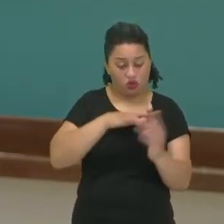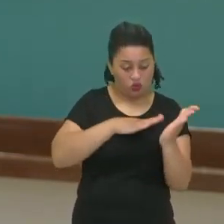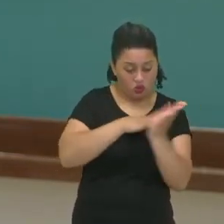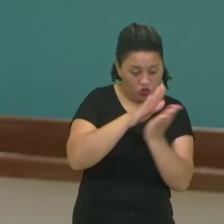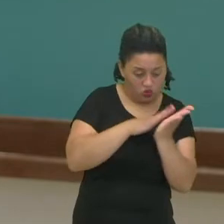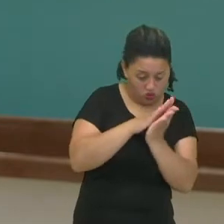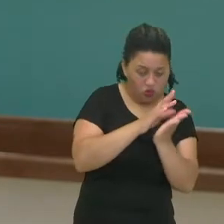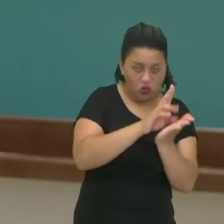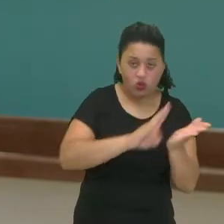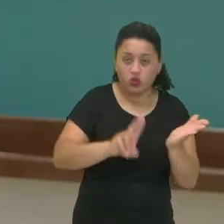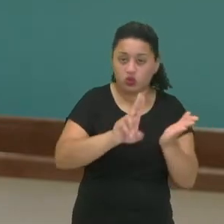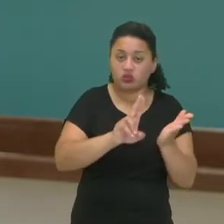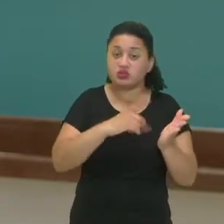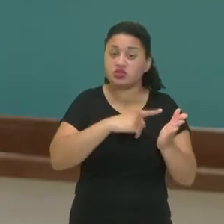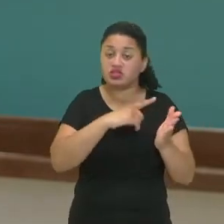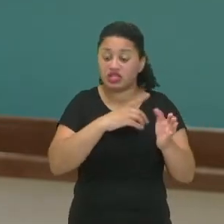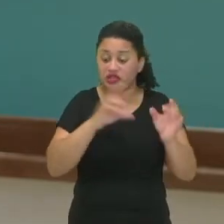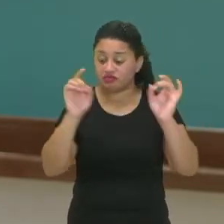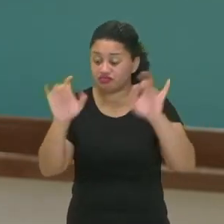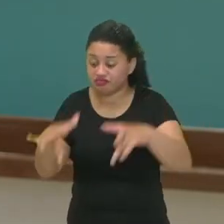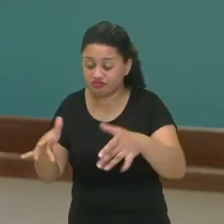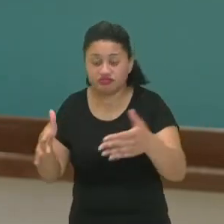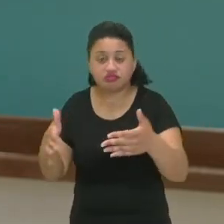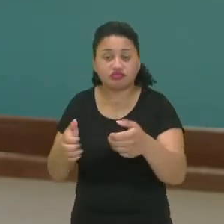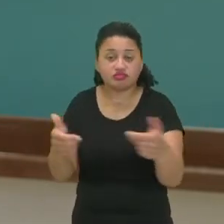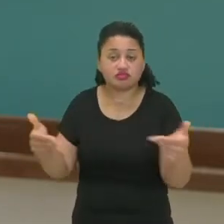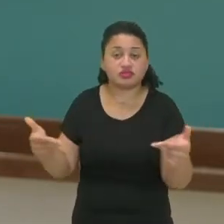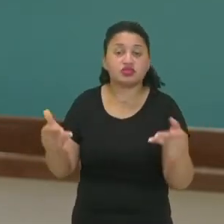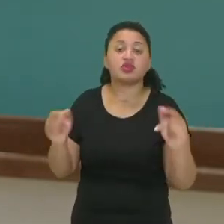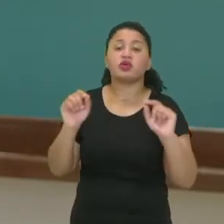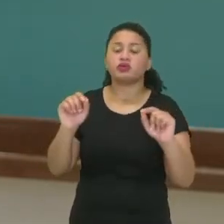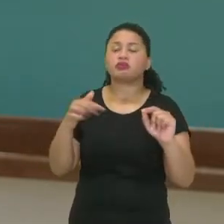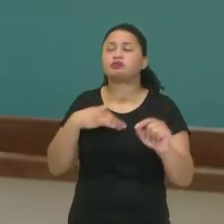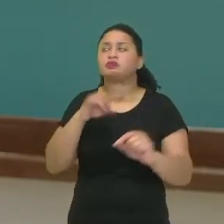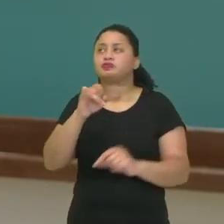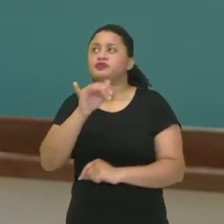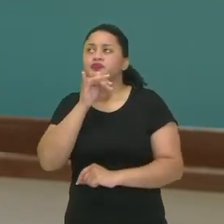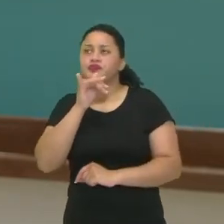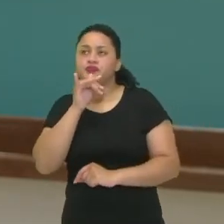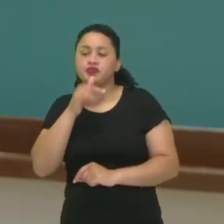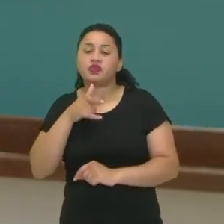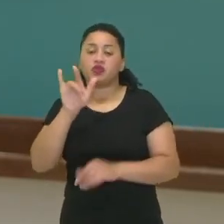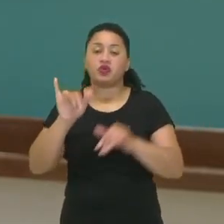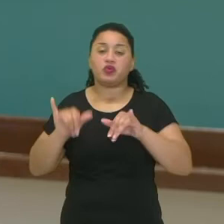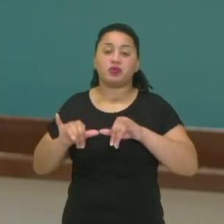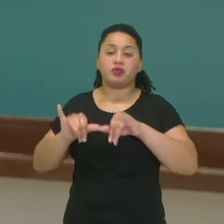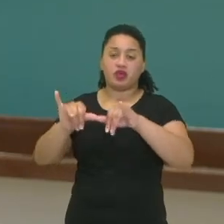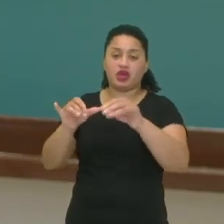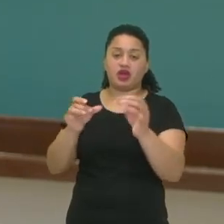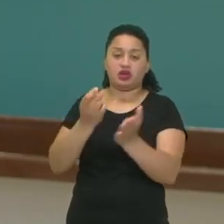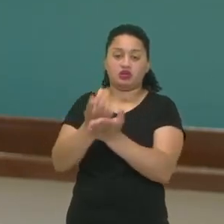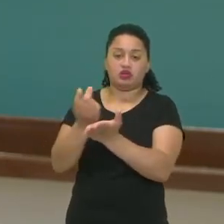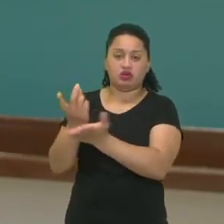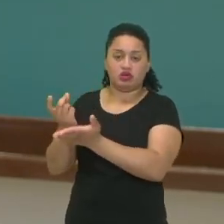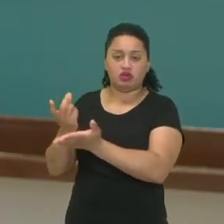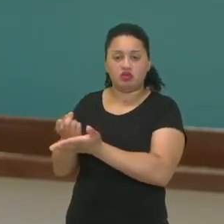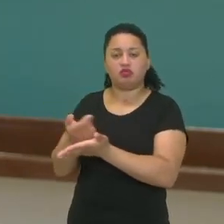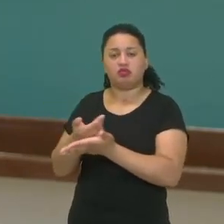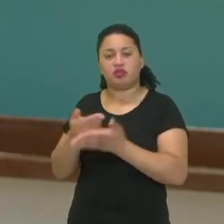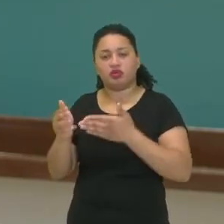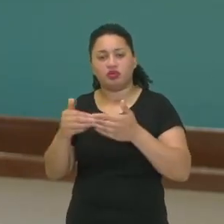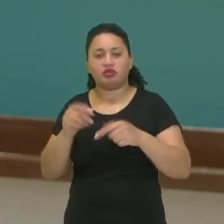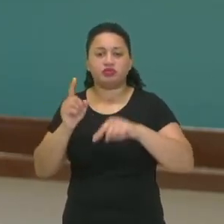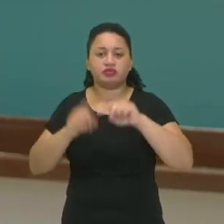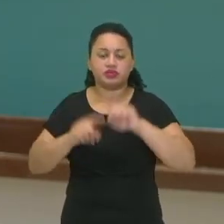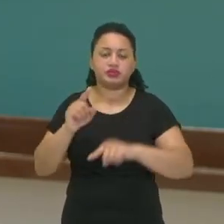a gente tem um descarte de algo. Quando vão ao mercado, a gente compra qualquer produto que esteja